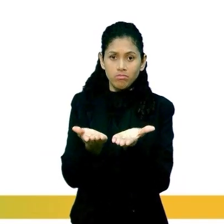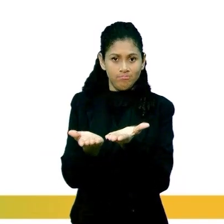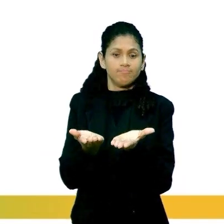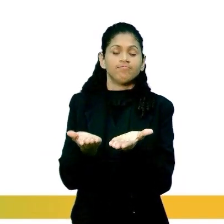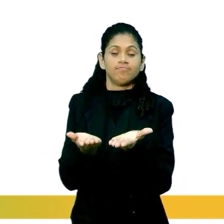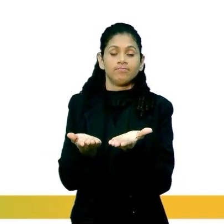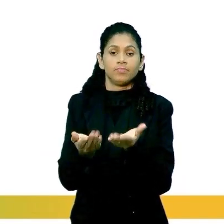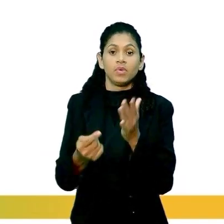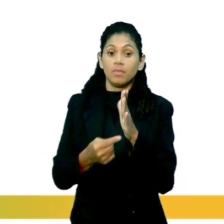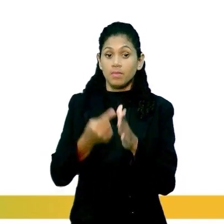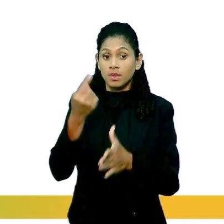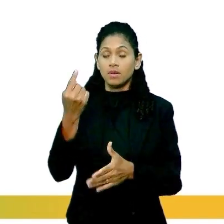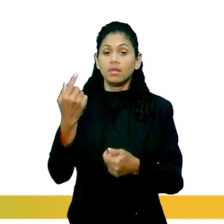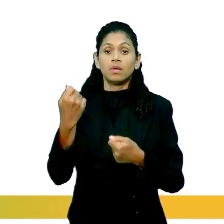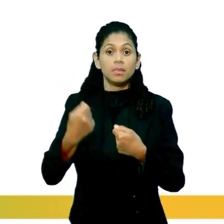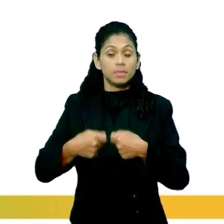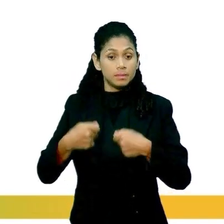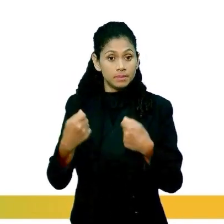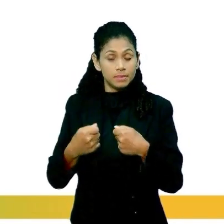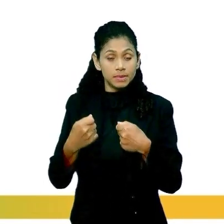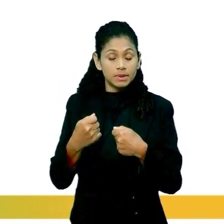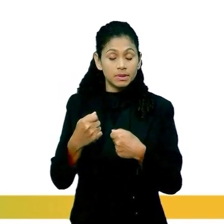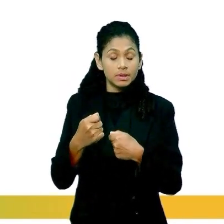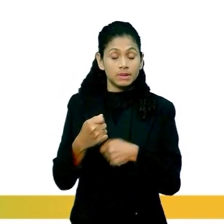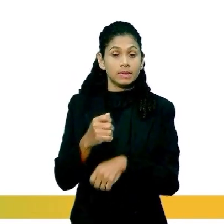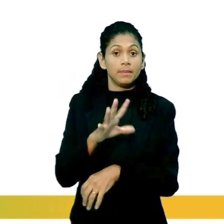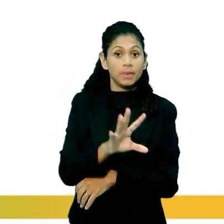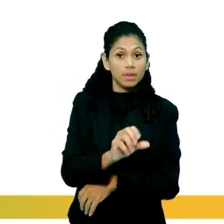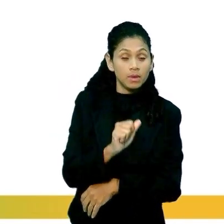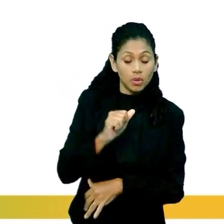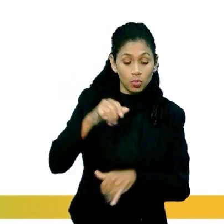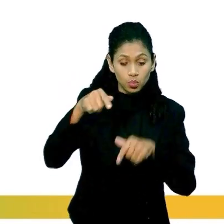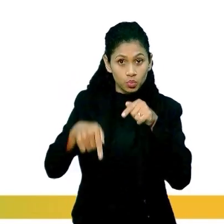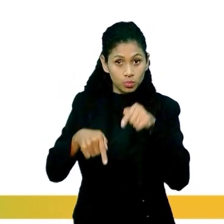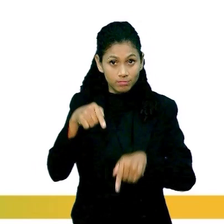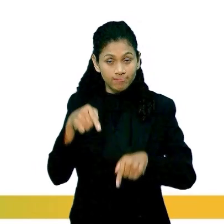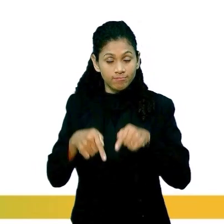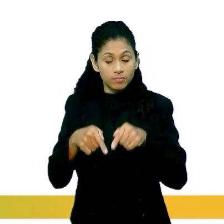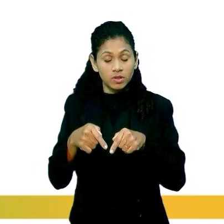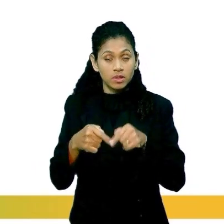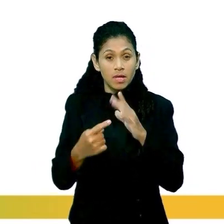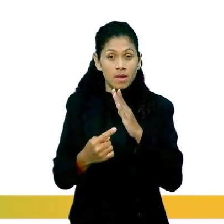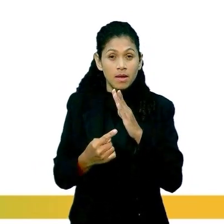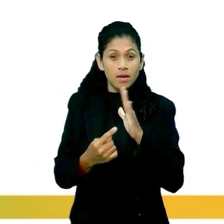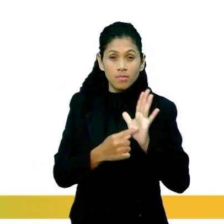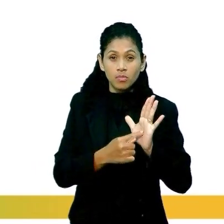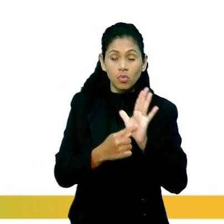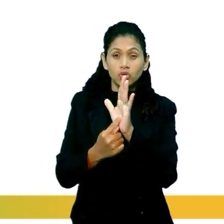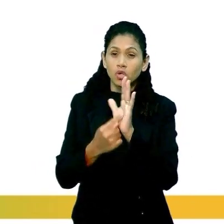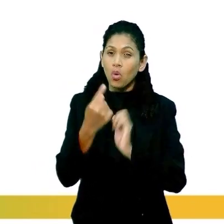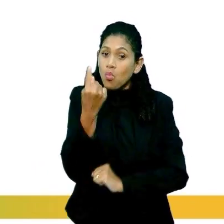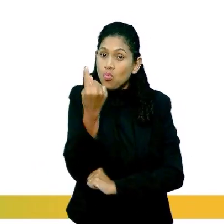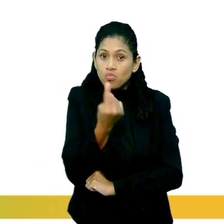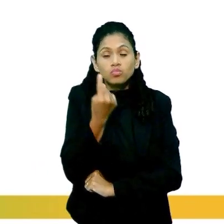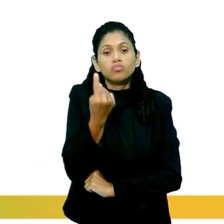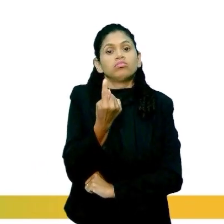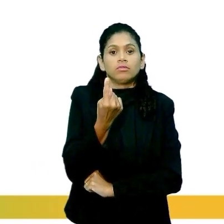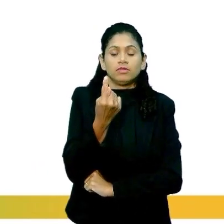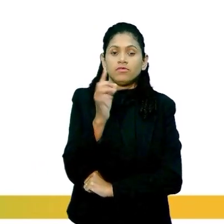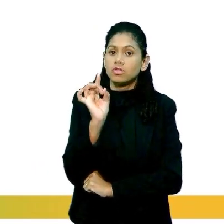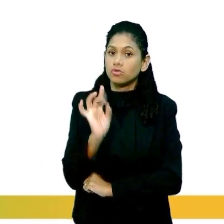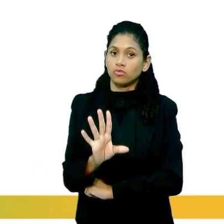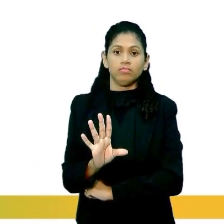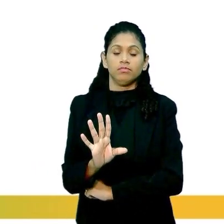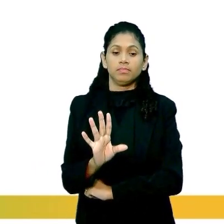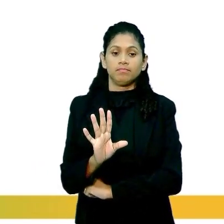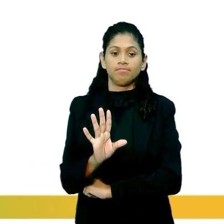inicial? Primeiro, eu preciso escolher um elemento químico que apareça uma única vez no reagente e uma única vez no produto.